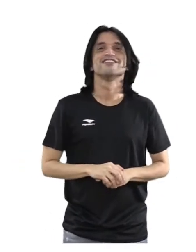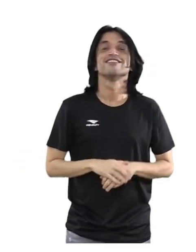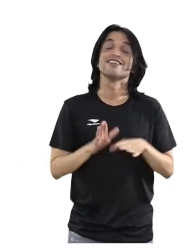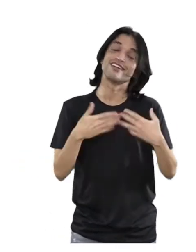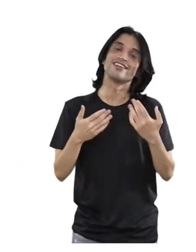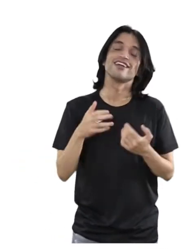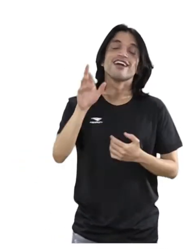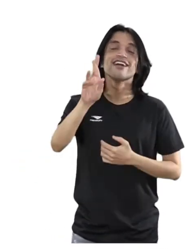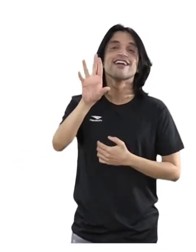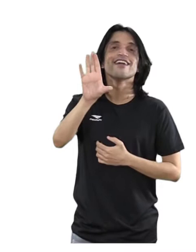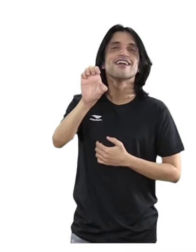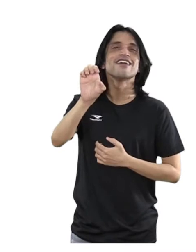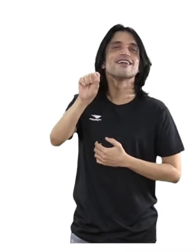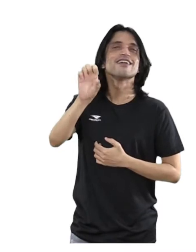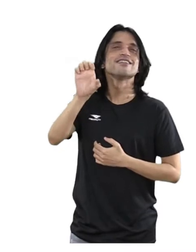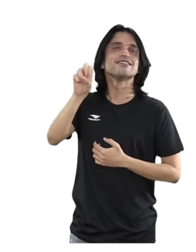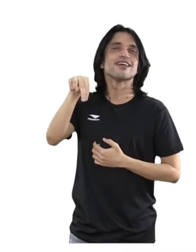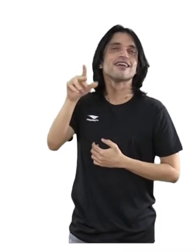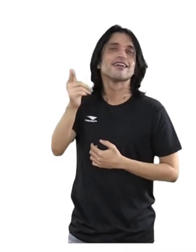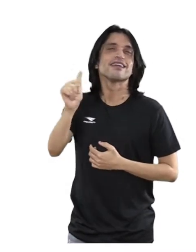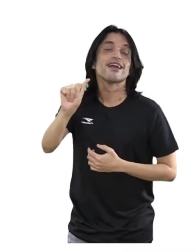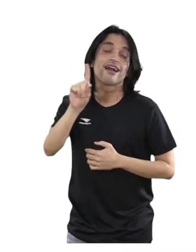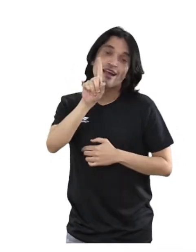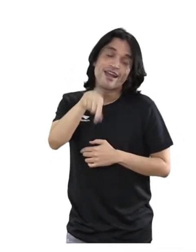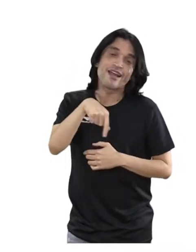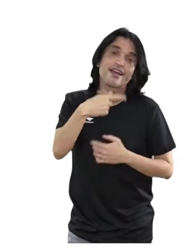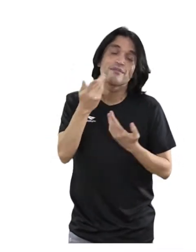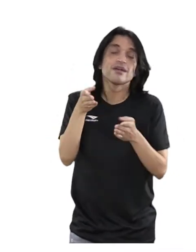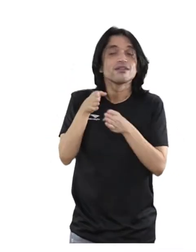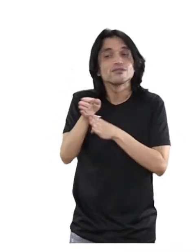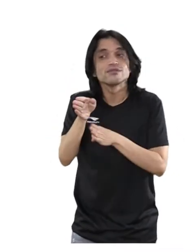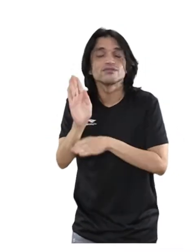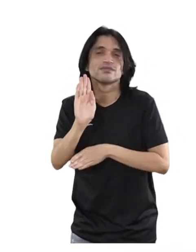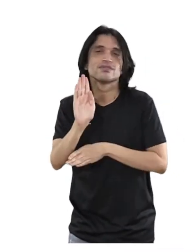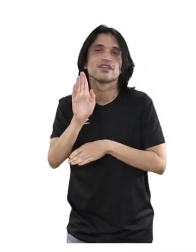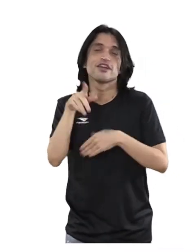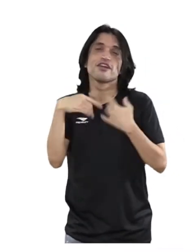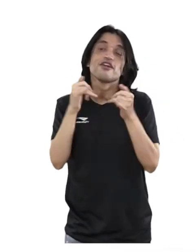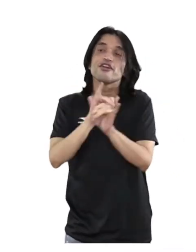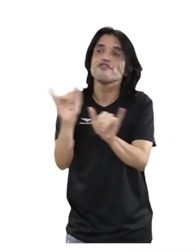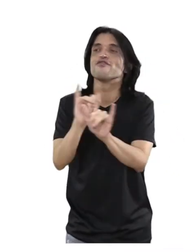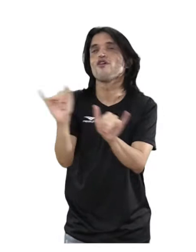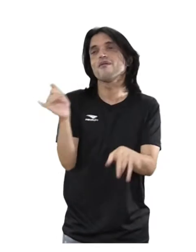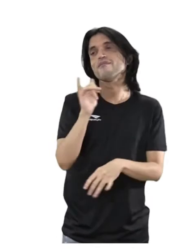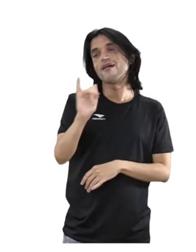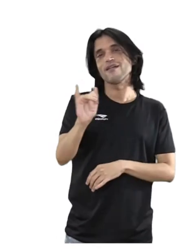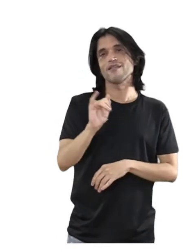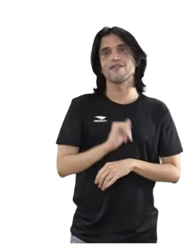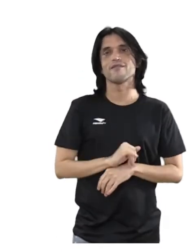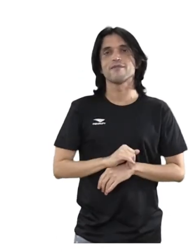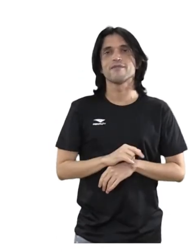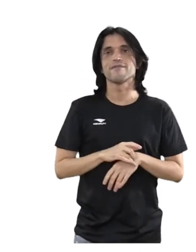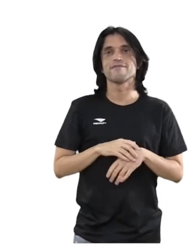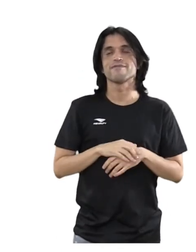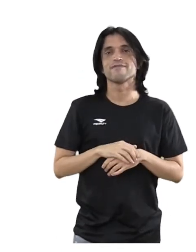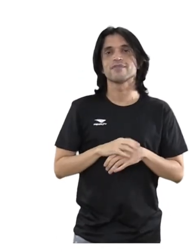ou não uma obra, tendo como objetivo informar. Por isso, muitas pessoas as leem quando procuram um